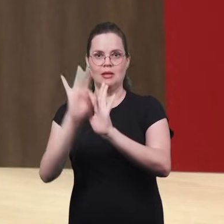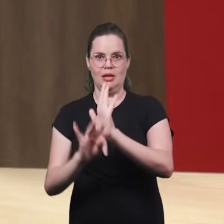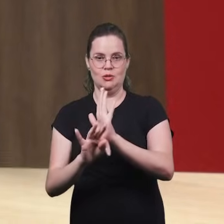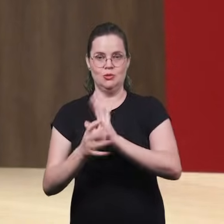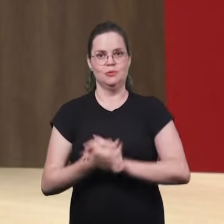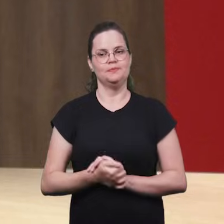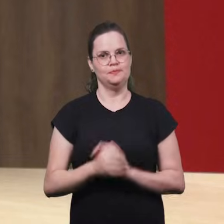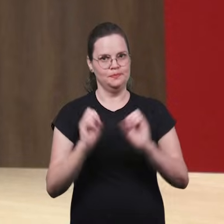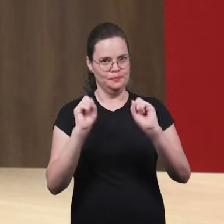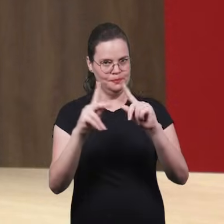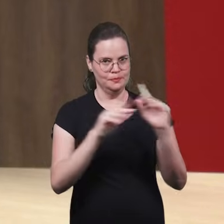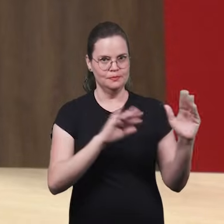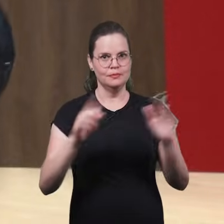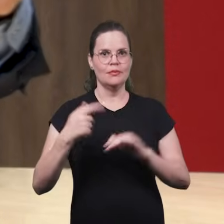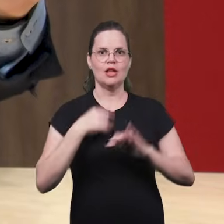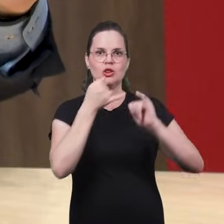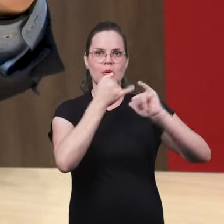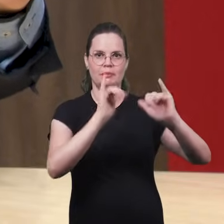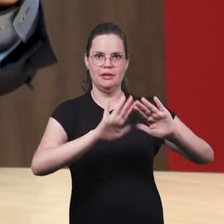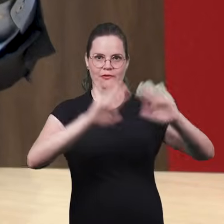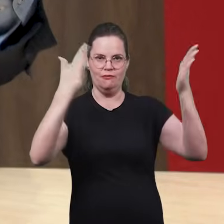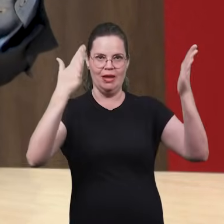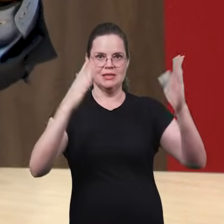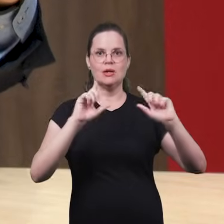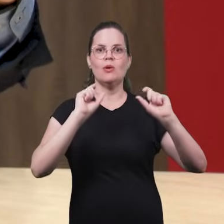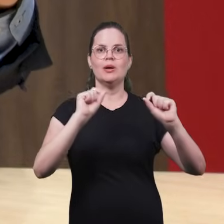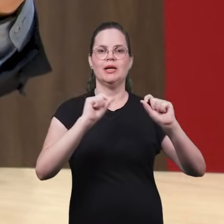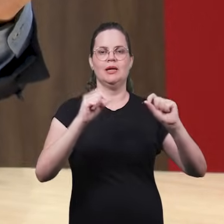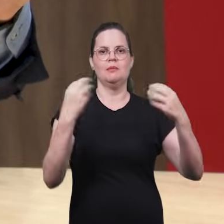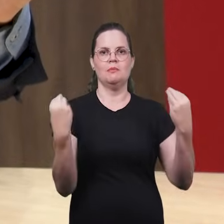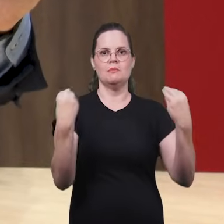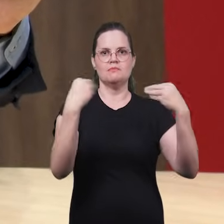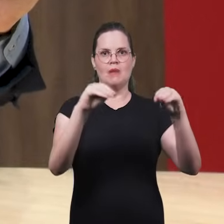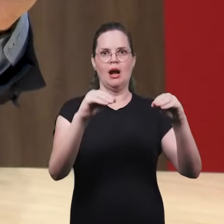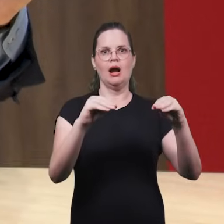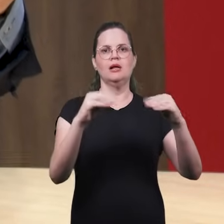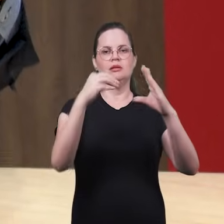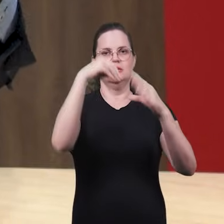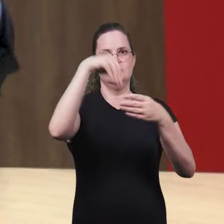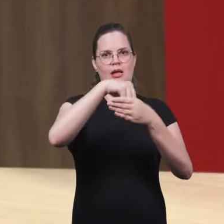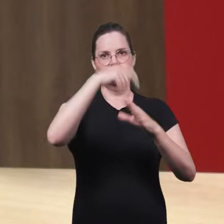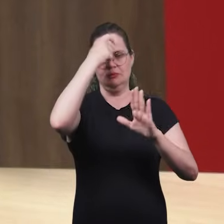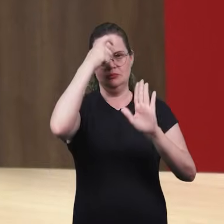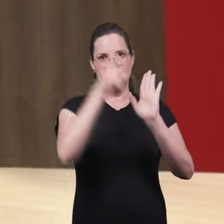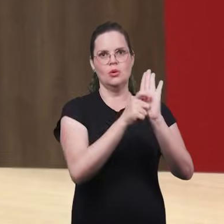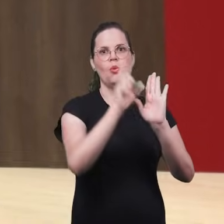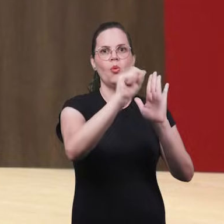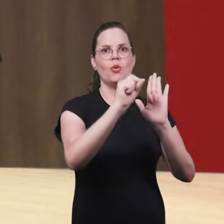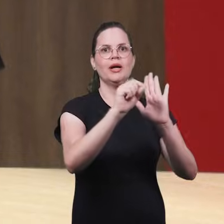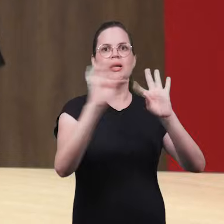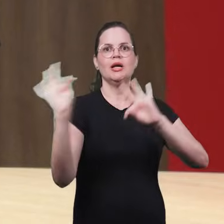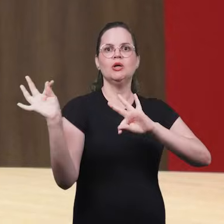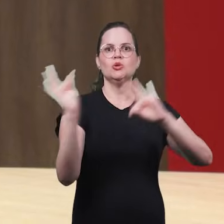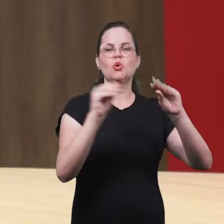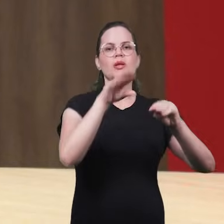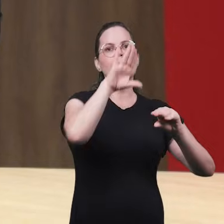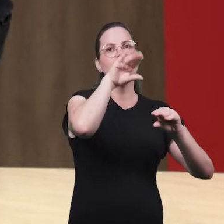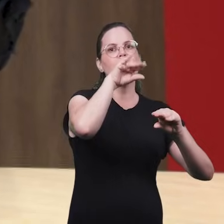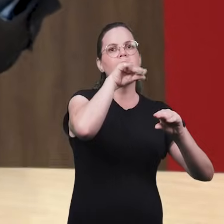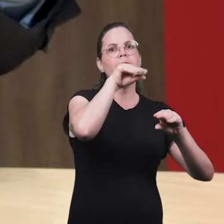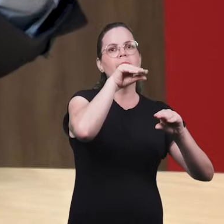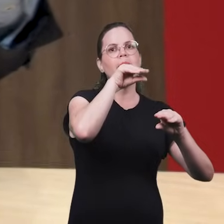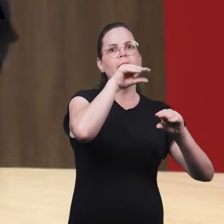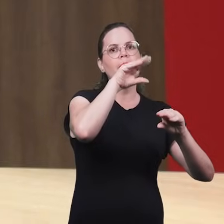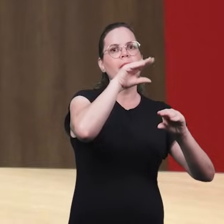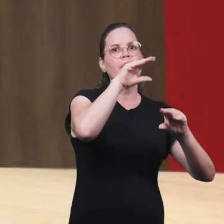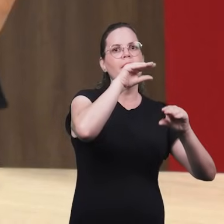Aí a gente pega o Trombetas e Festas e lança na inteligência artificial. A primeira coisa que ela vai fazer é transformar o Trombetas e Festas, o texto,